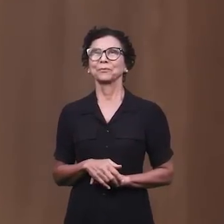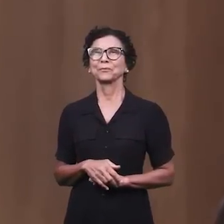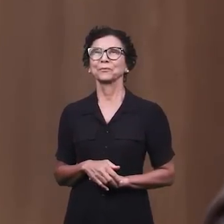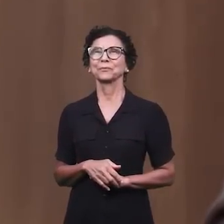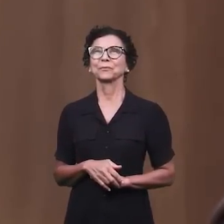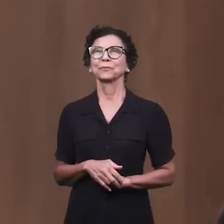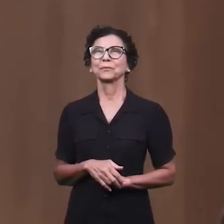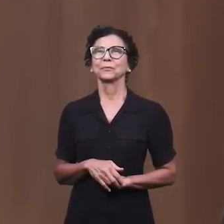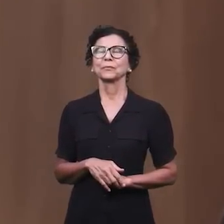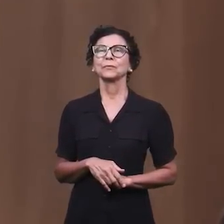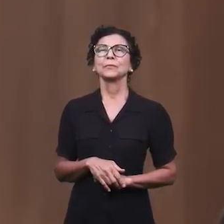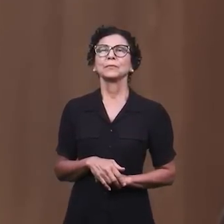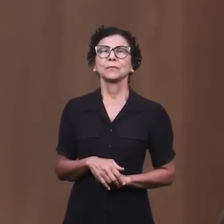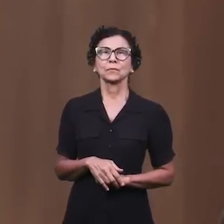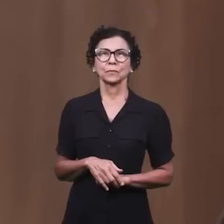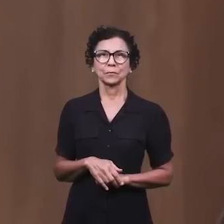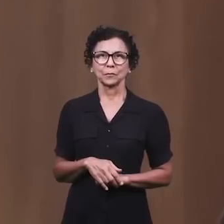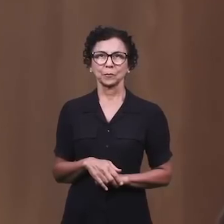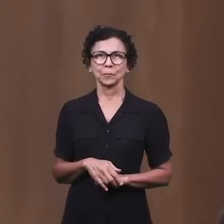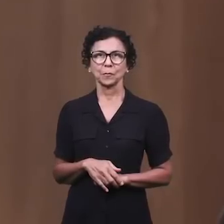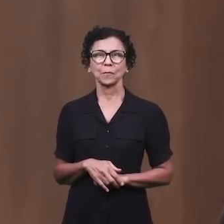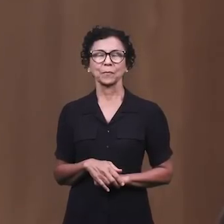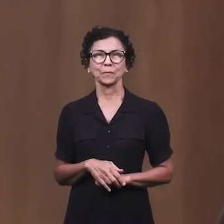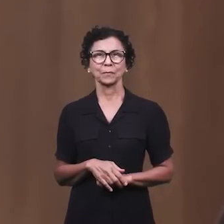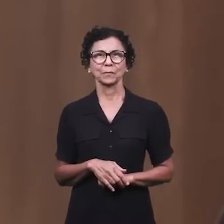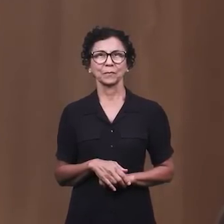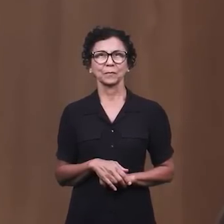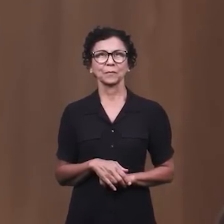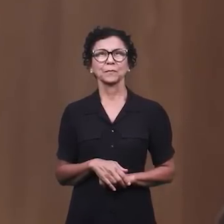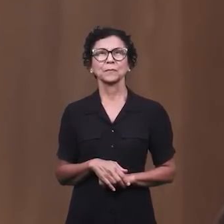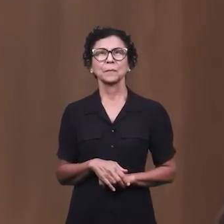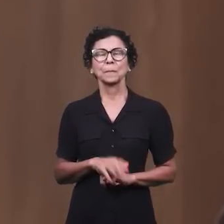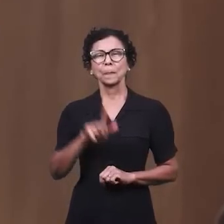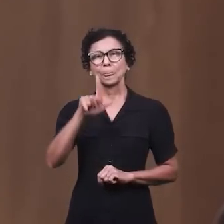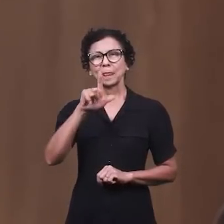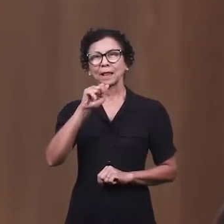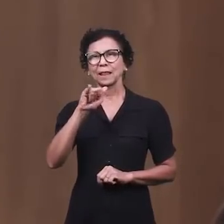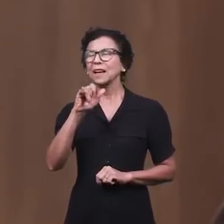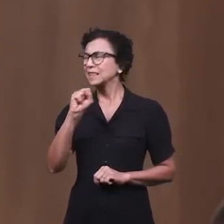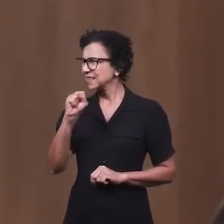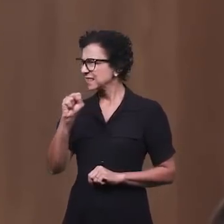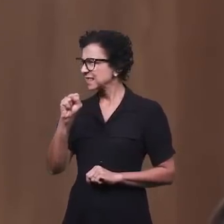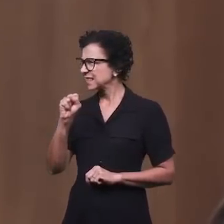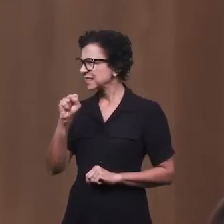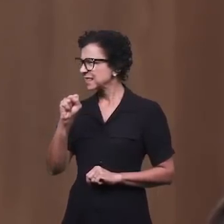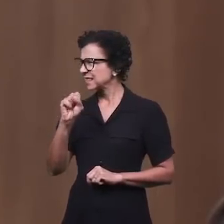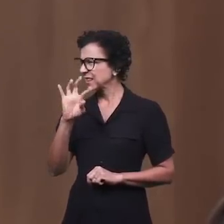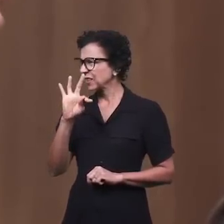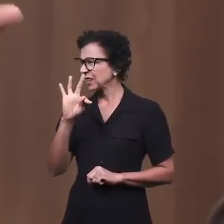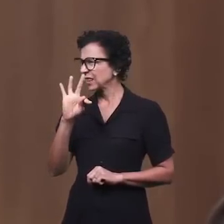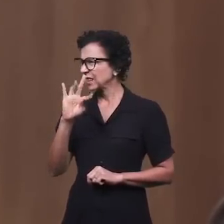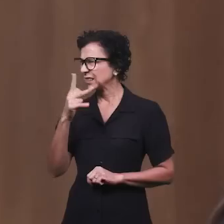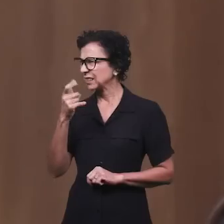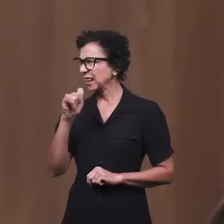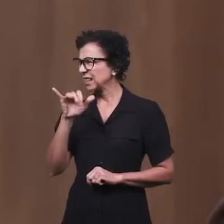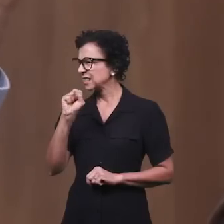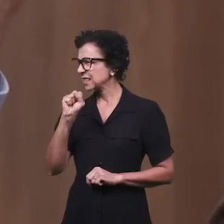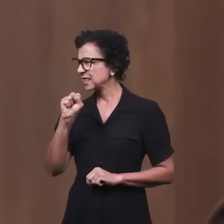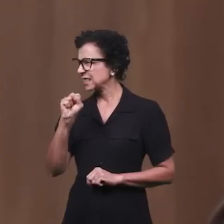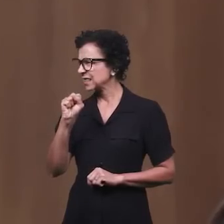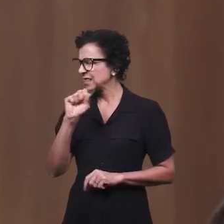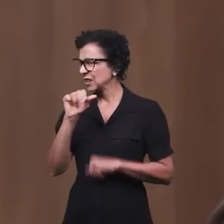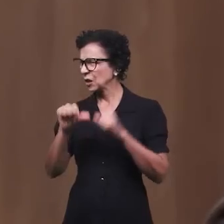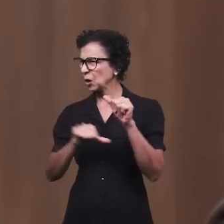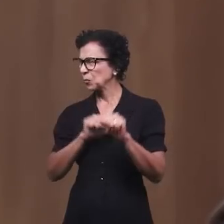Mas eu conheço a história. O início... Thaís, né? Laís. Laís. Questão de uma